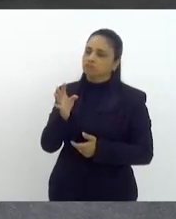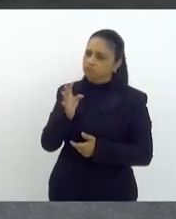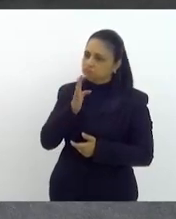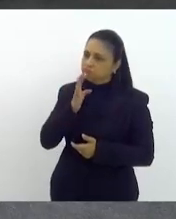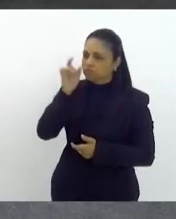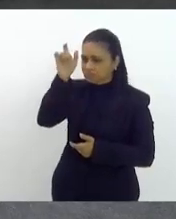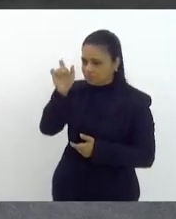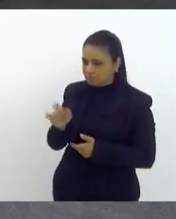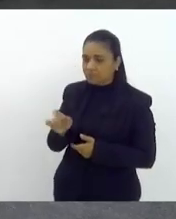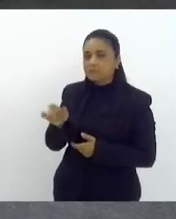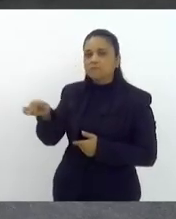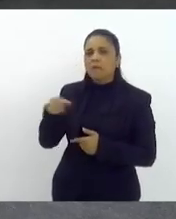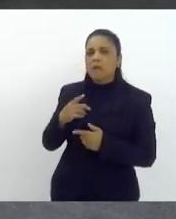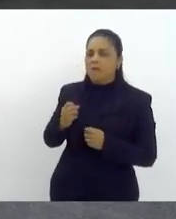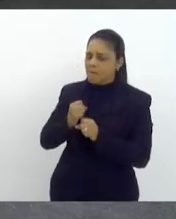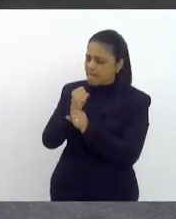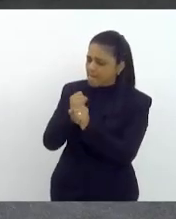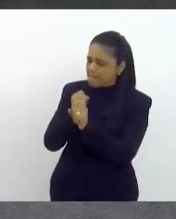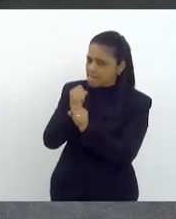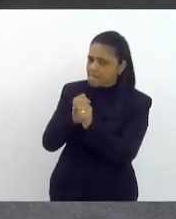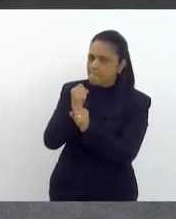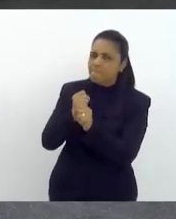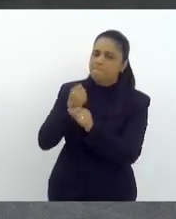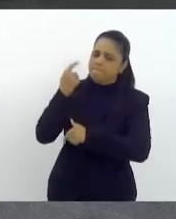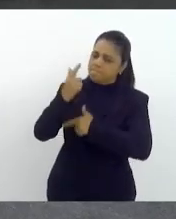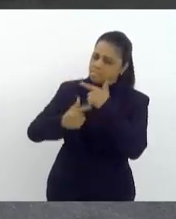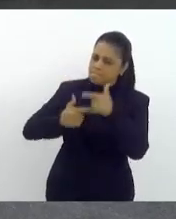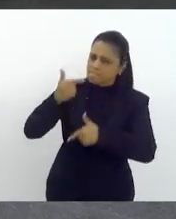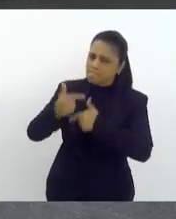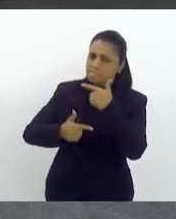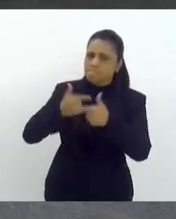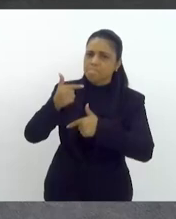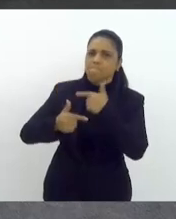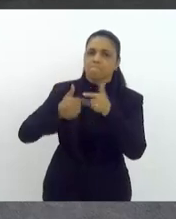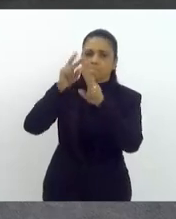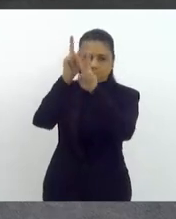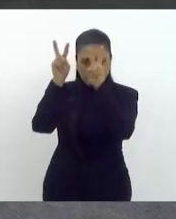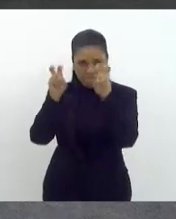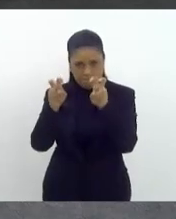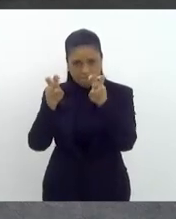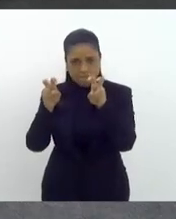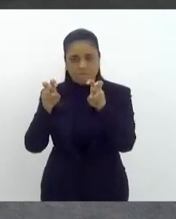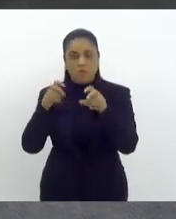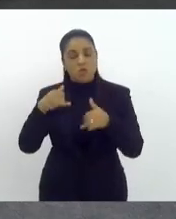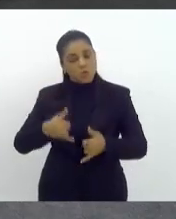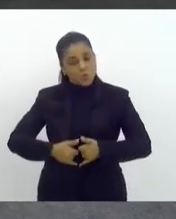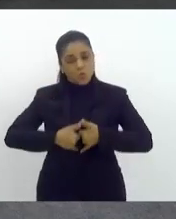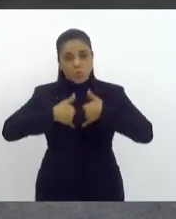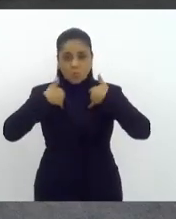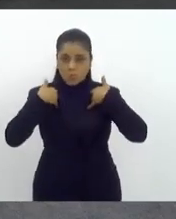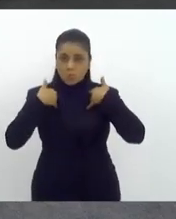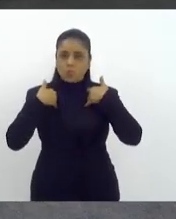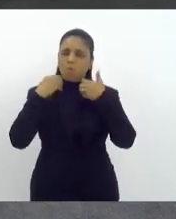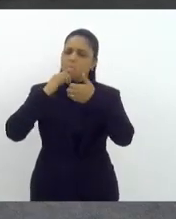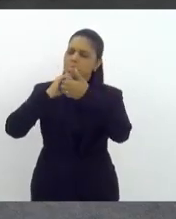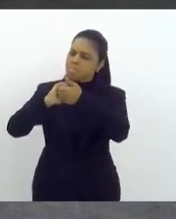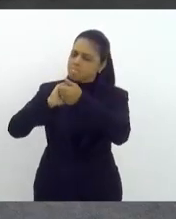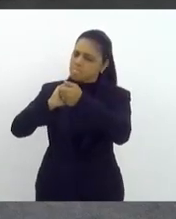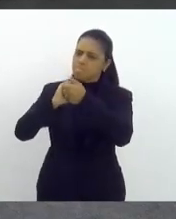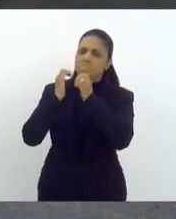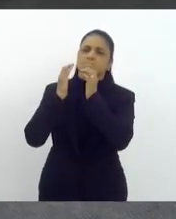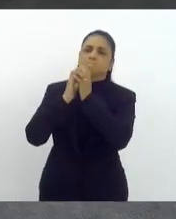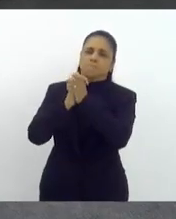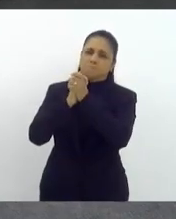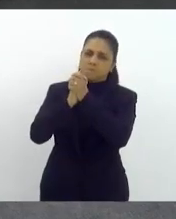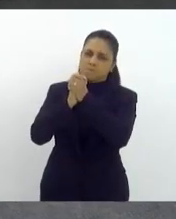vossa excelência já está muito tempo levantando essa bandeira uma bandeira Fundamental e muito nos dá orgulho Parabéns pela fala parabéns